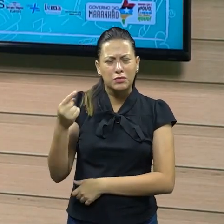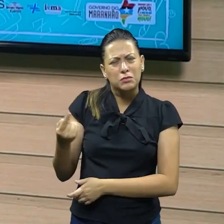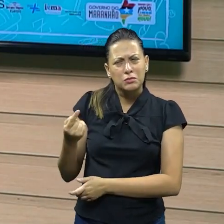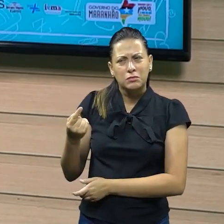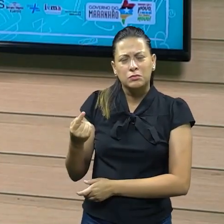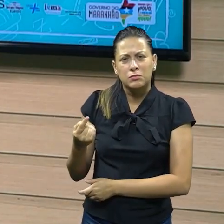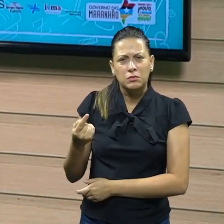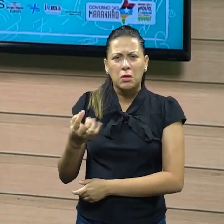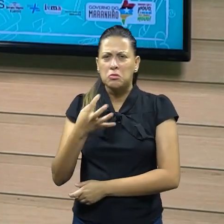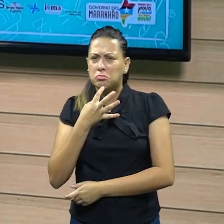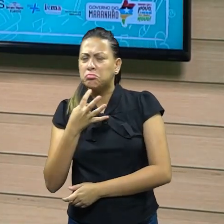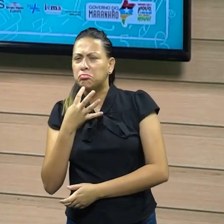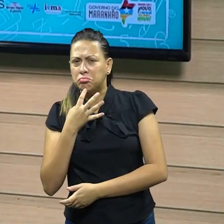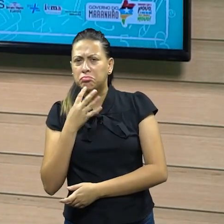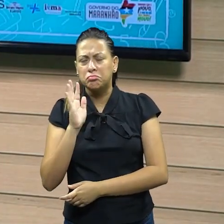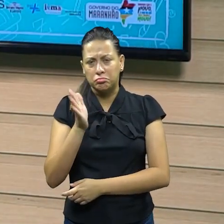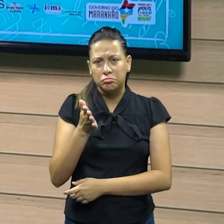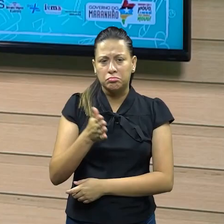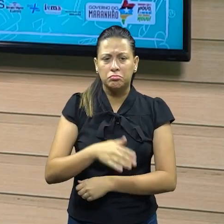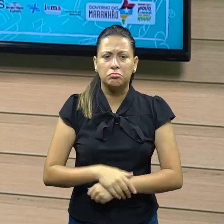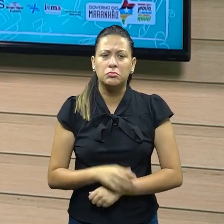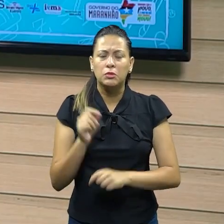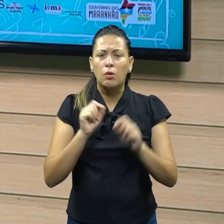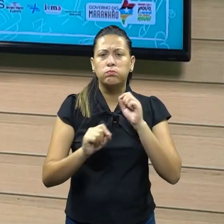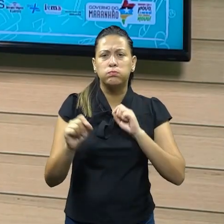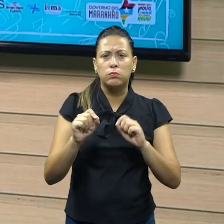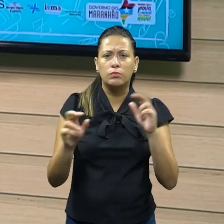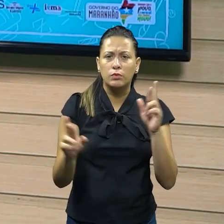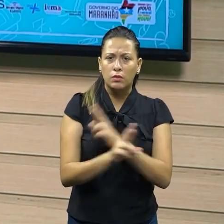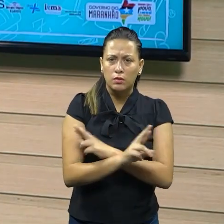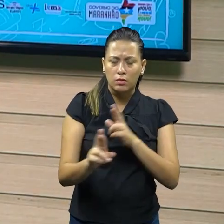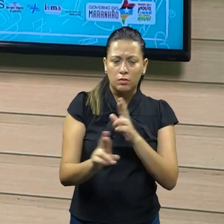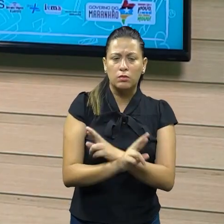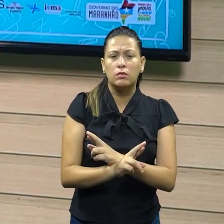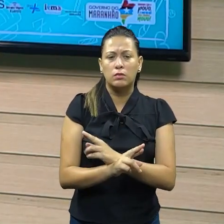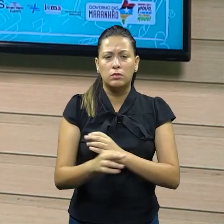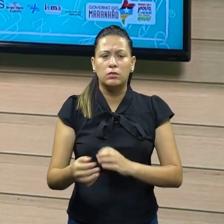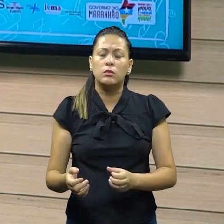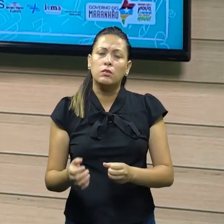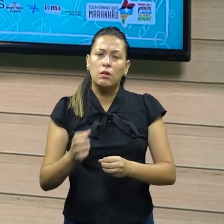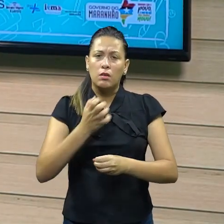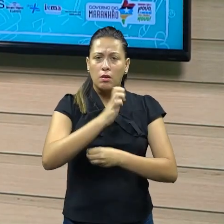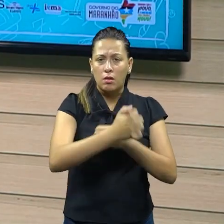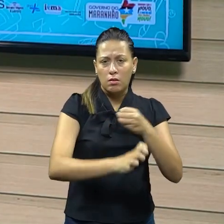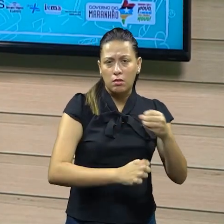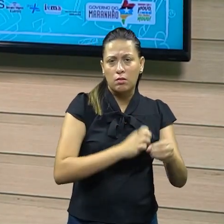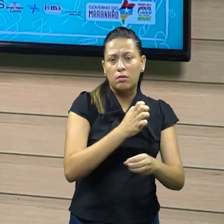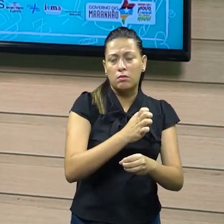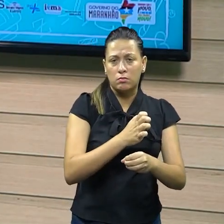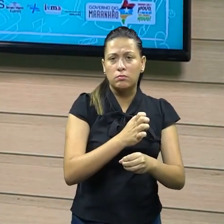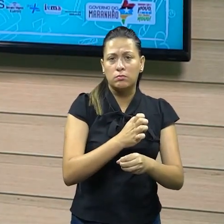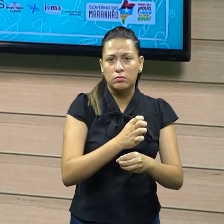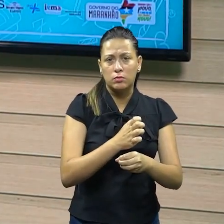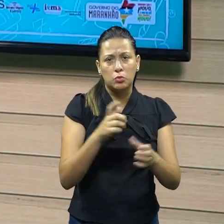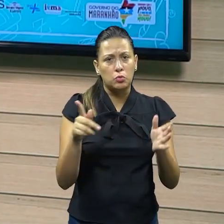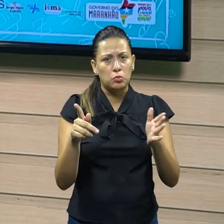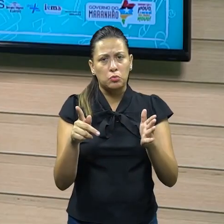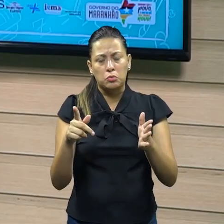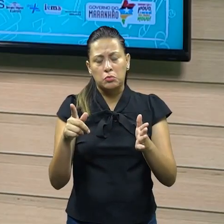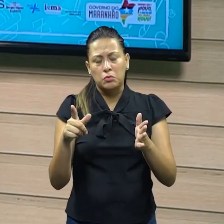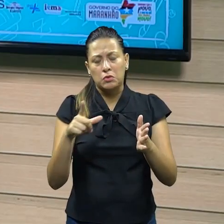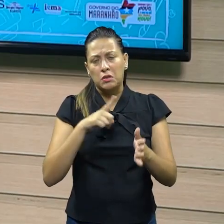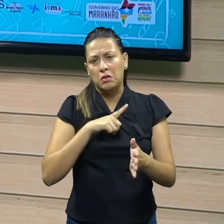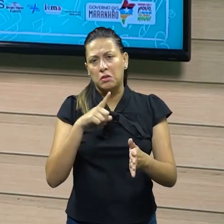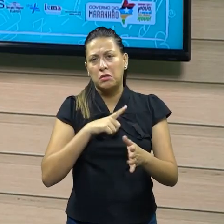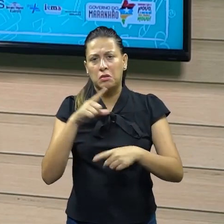tá? Está relacionado com elétrons que pertencem a qualquer material, né? Todos eles são